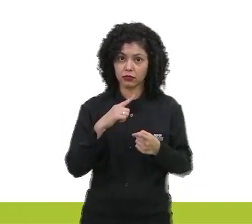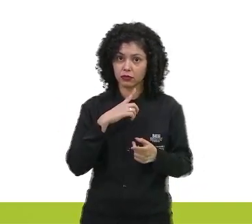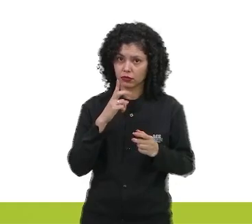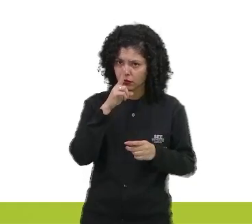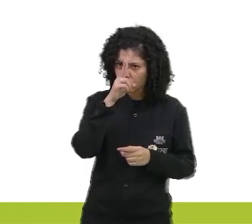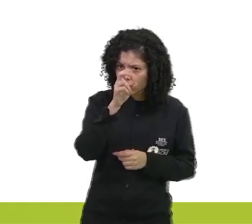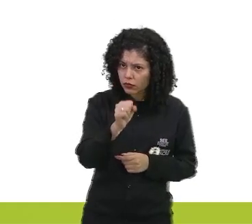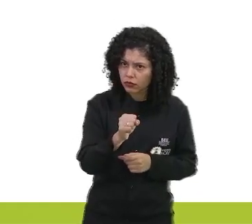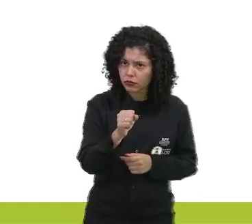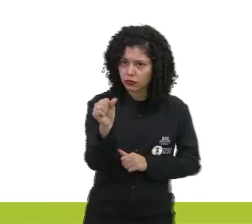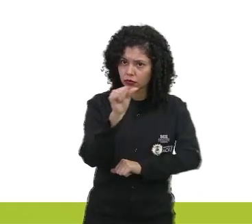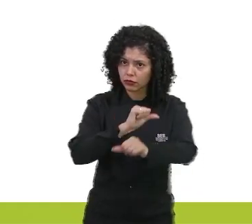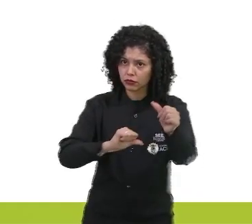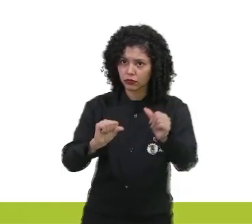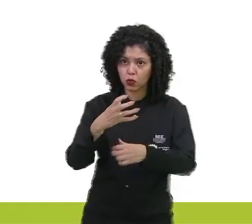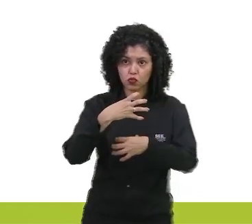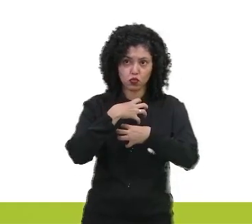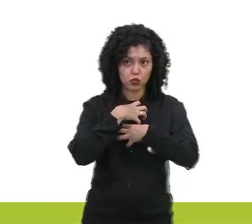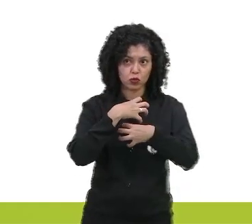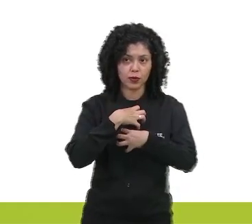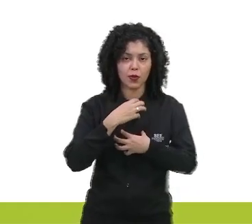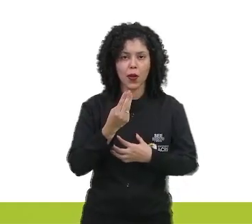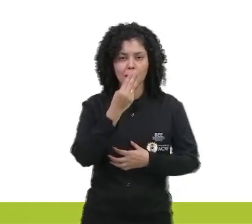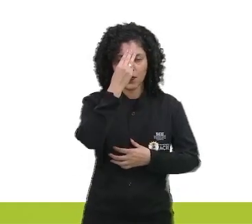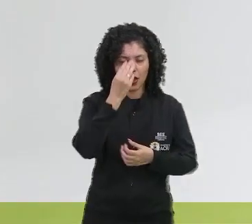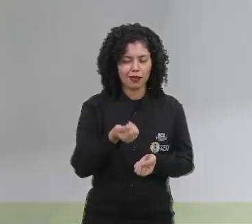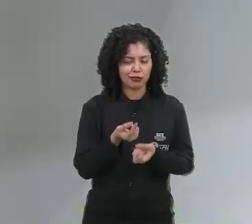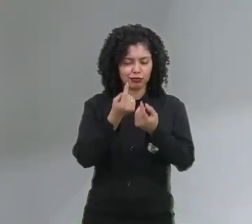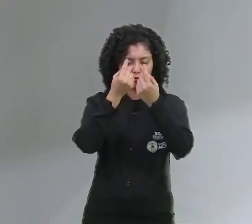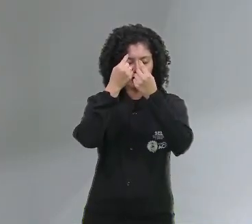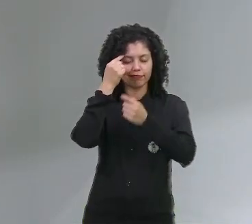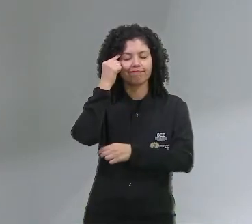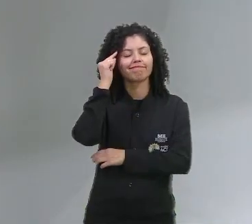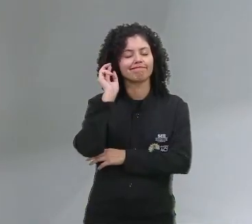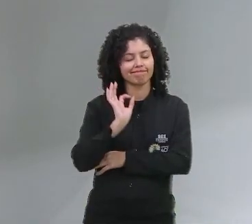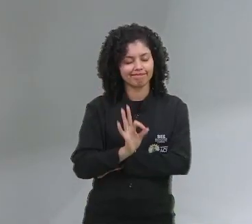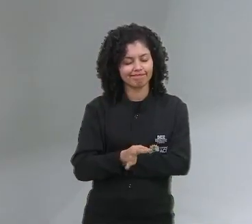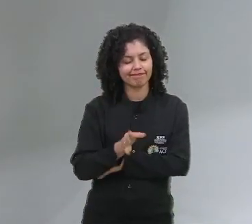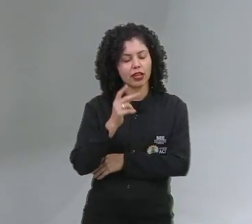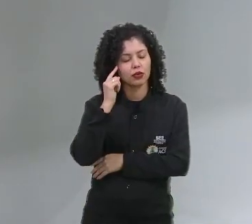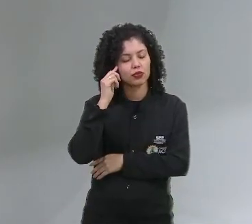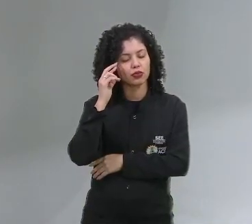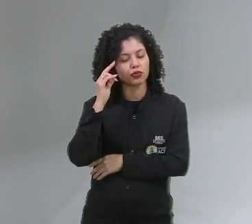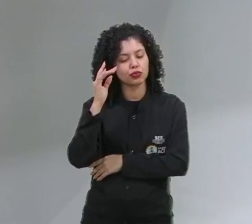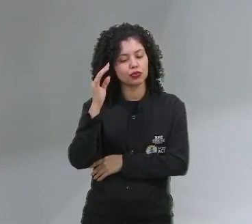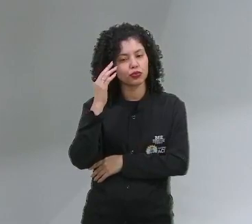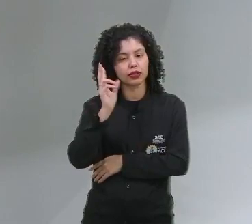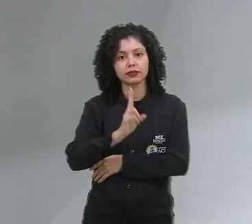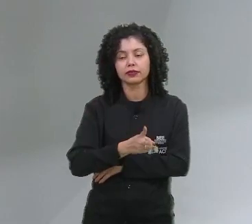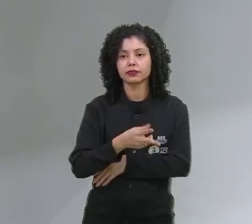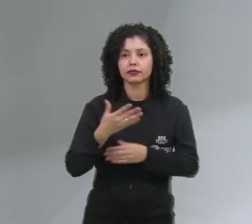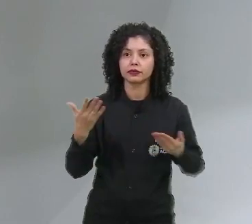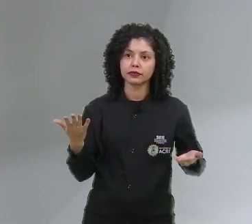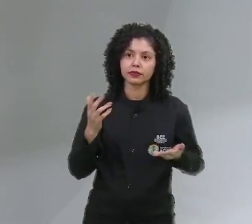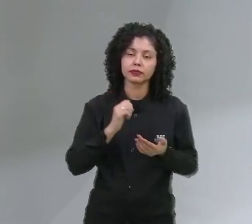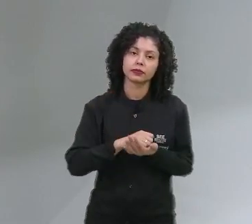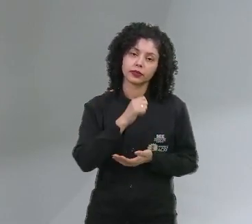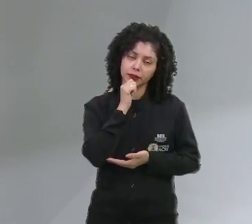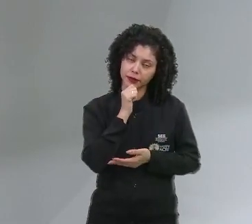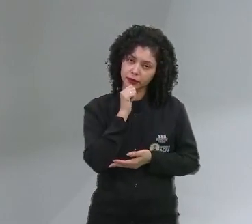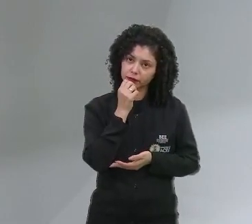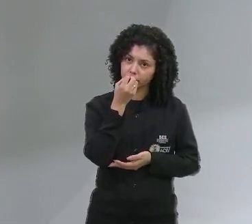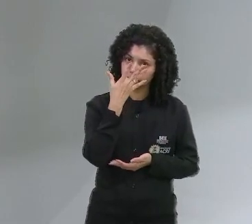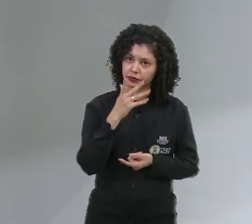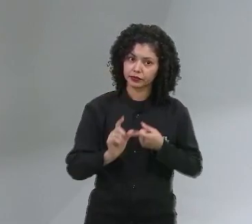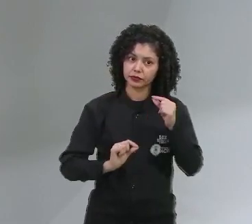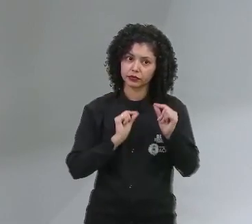poder de transformar o momento em uma memória inesquecível. A fotografia, a gente